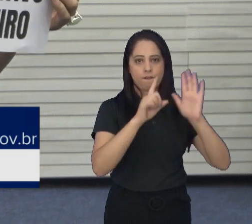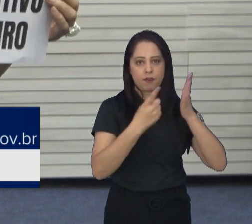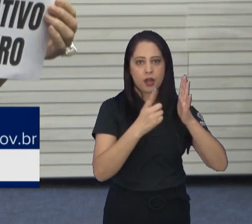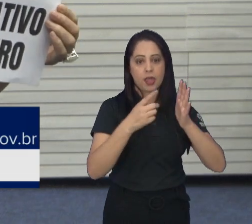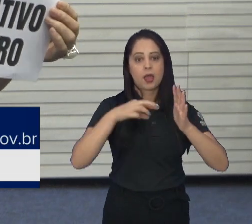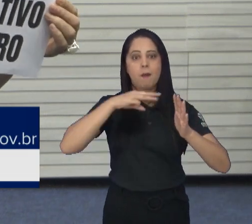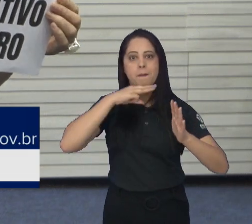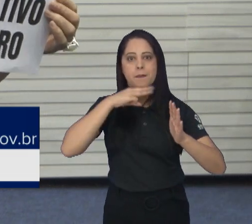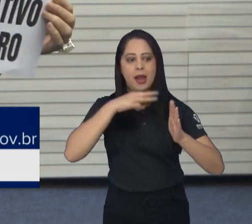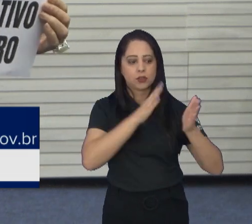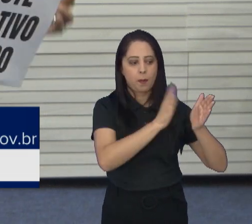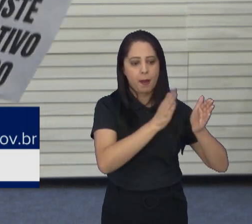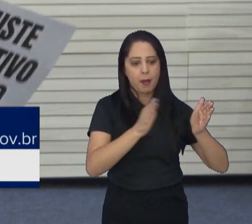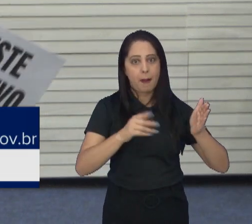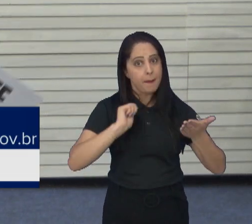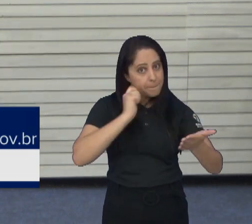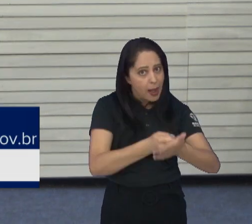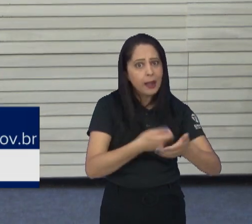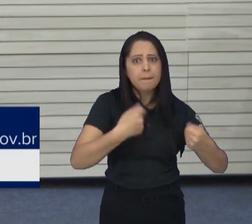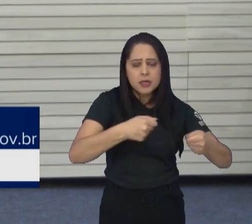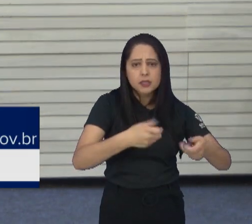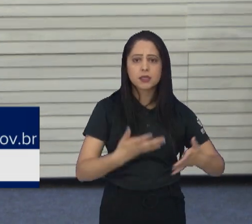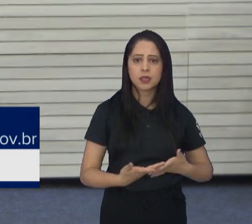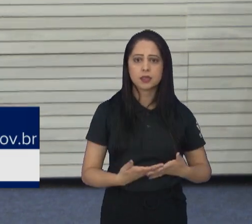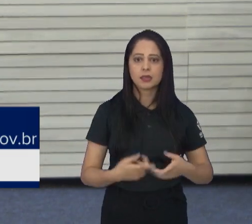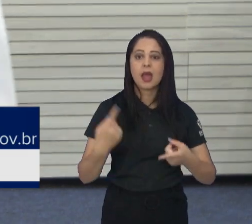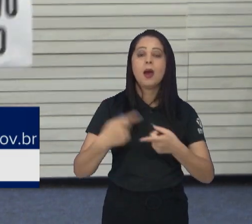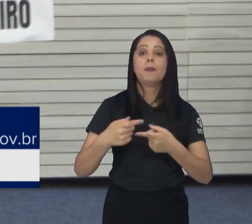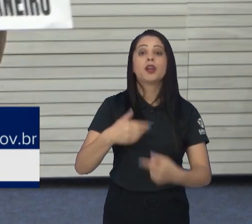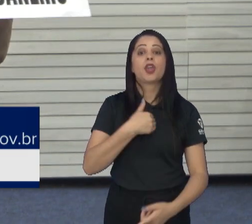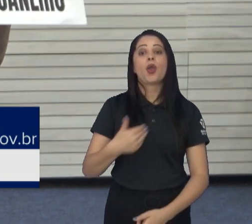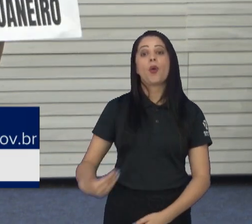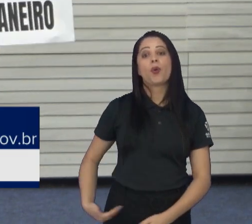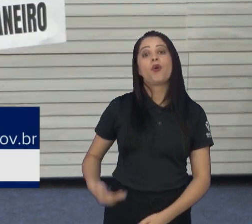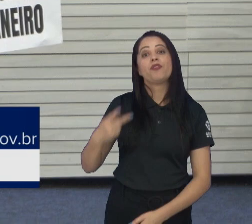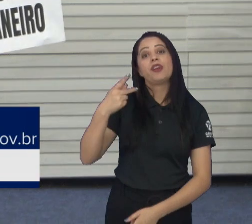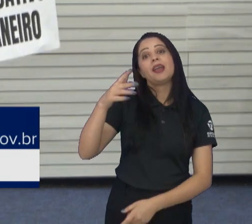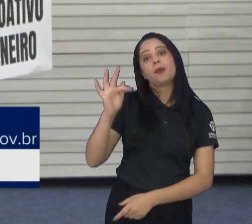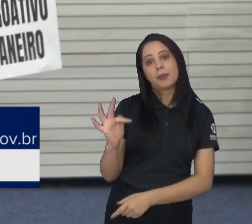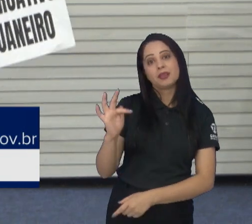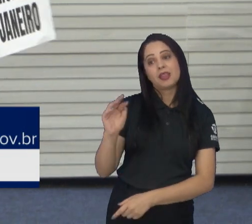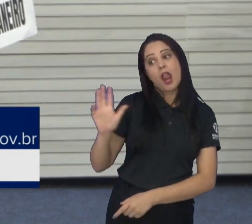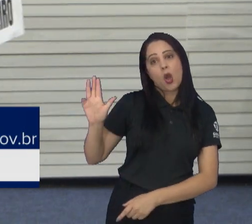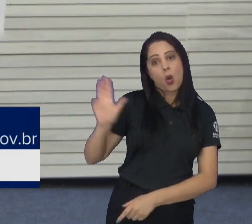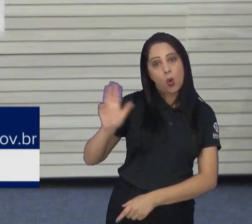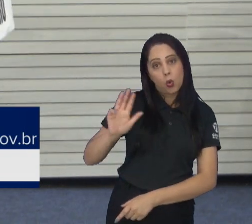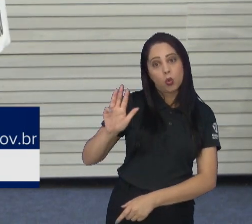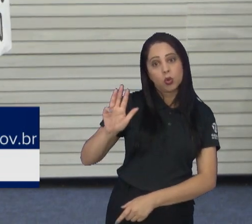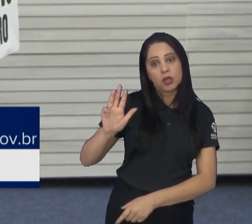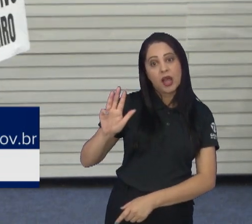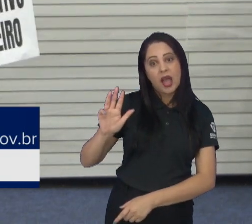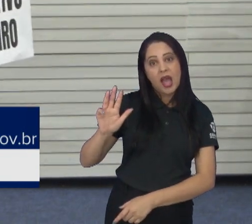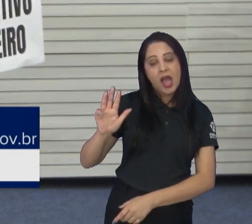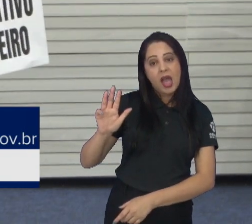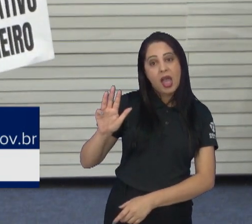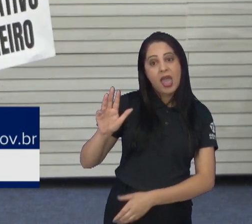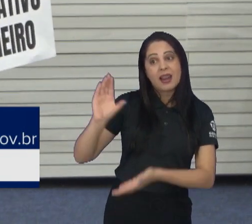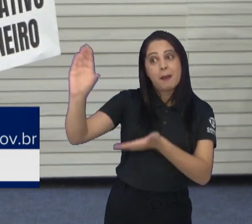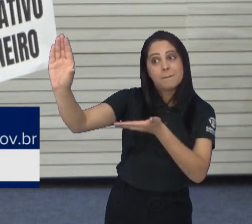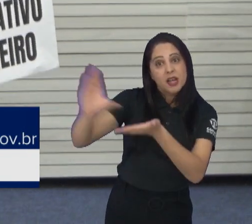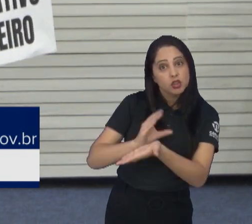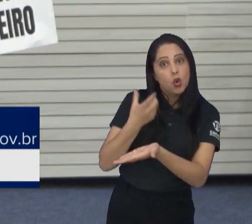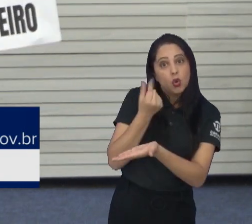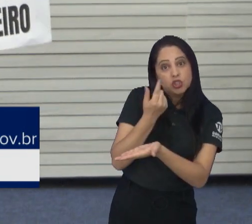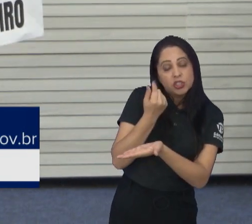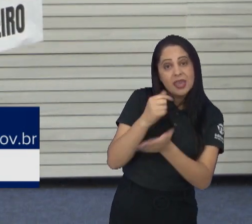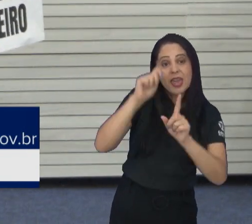para janeiro, porque o governo do PT, o governo Lula, ele mandou dinheiro para janeiro.